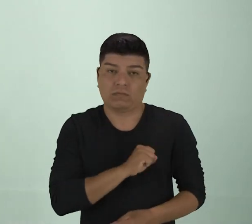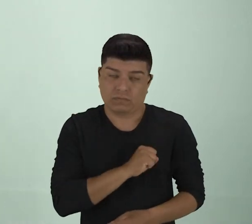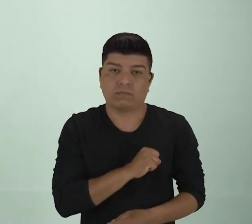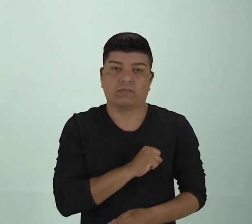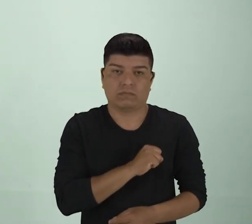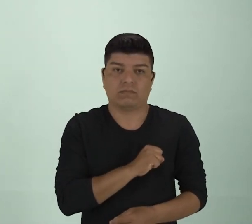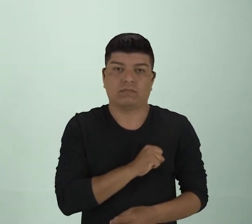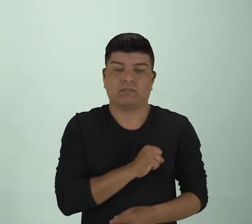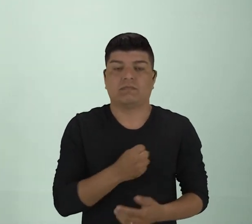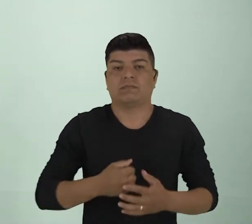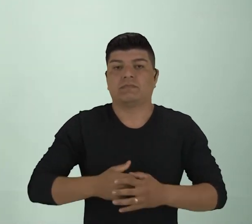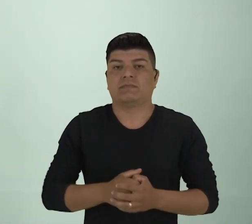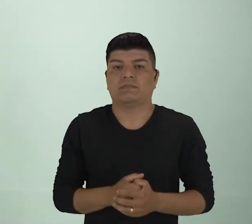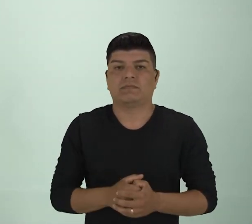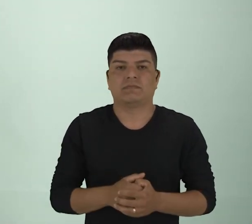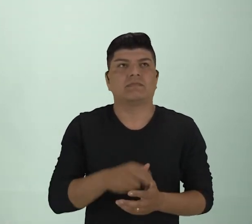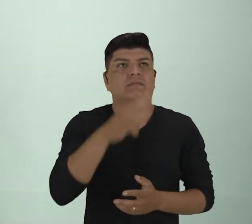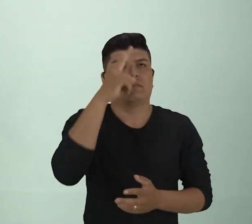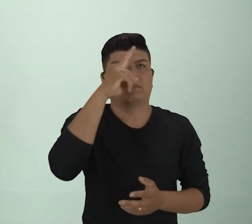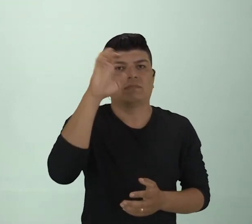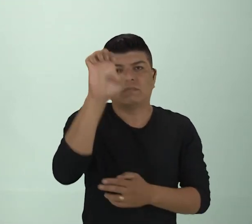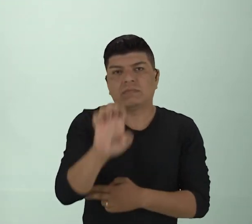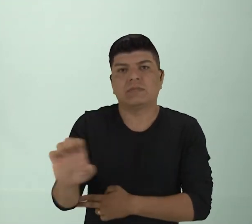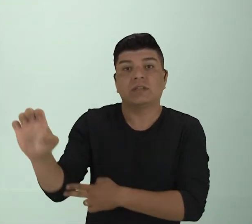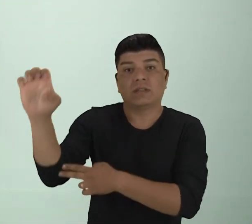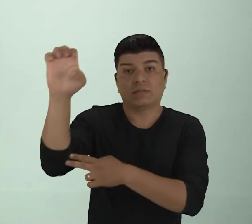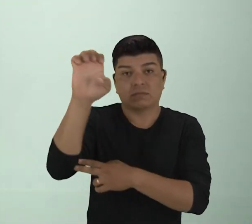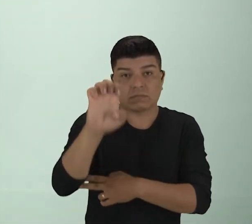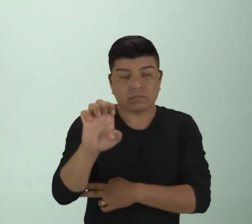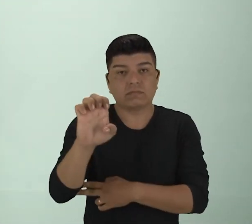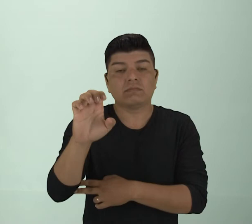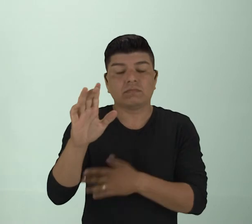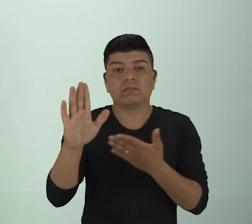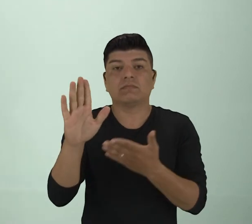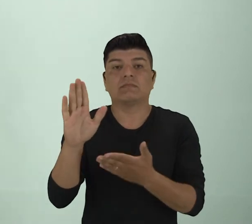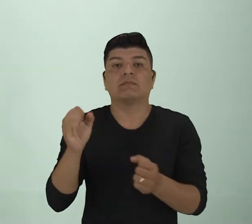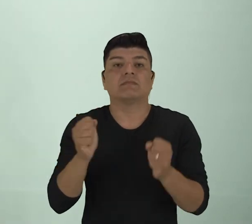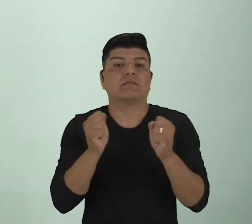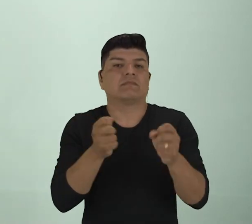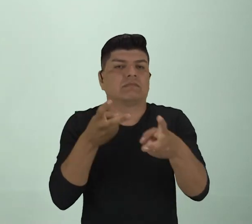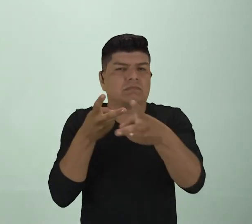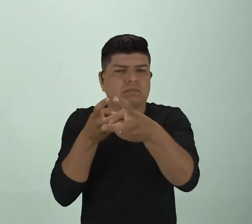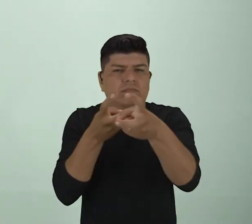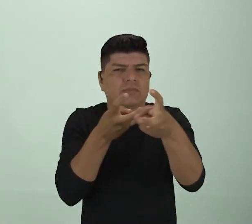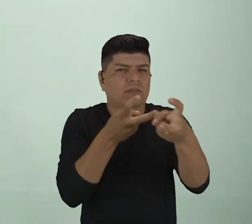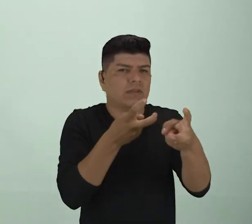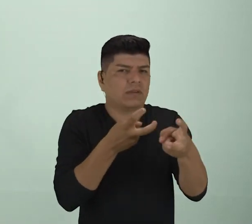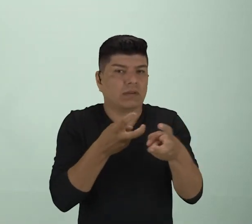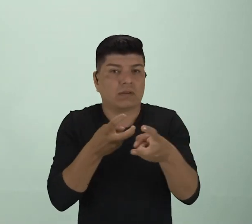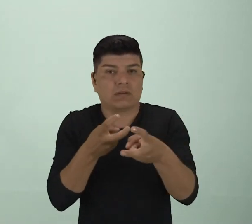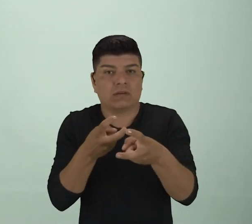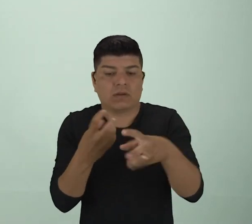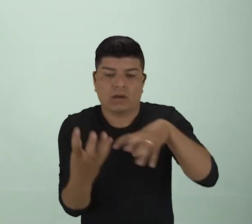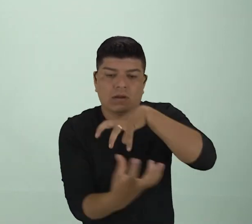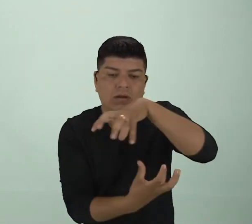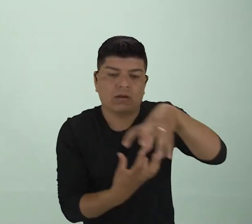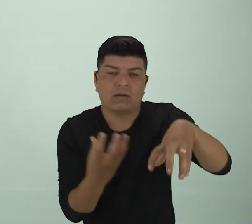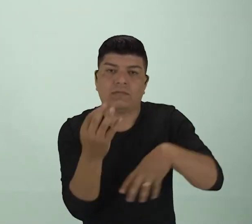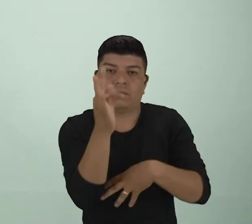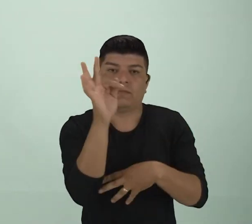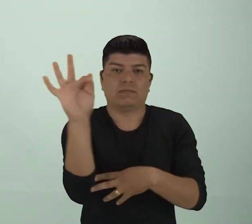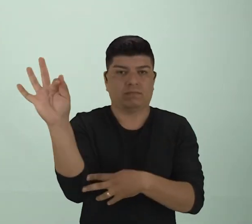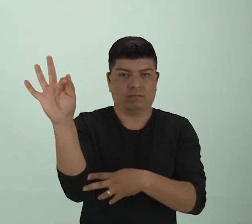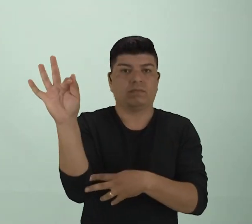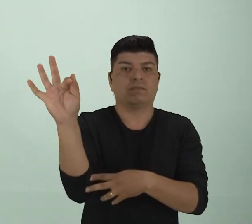gente salta aí um pouquinho lá para a Europa, em que pôde ser percebido que a Revolução Francesa